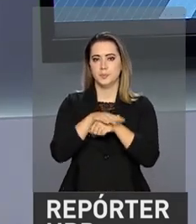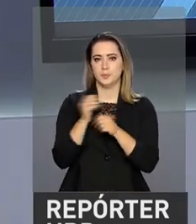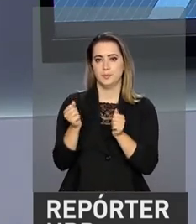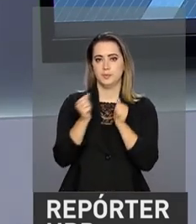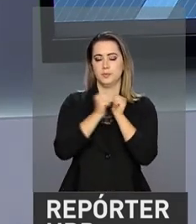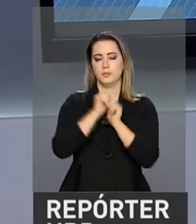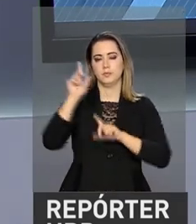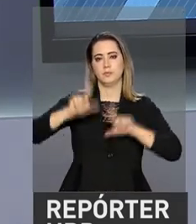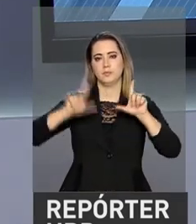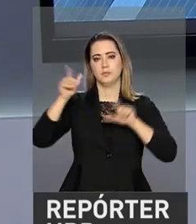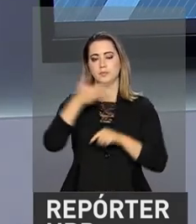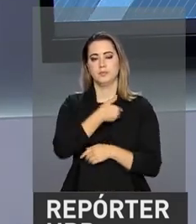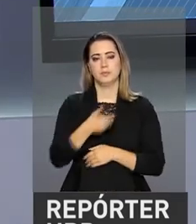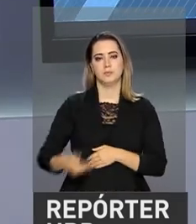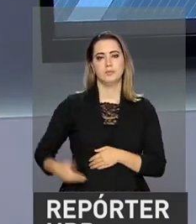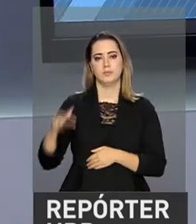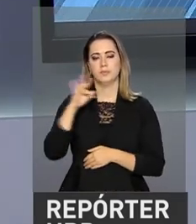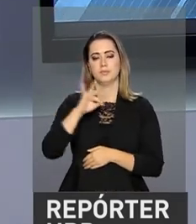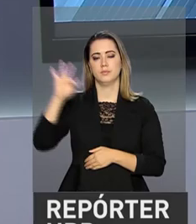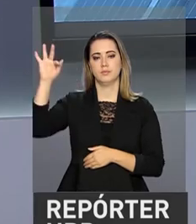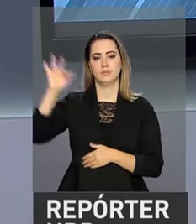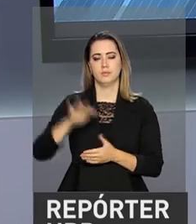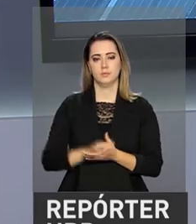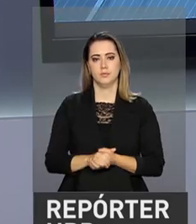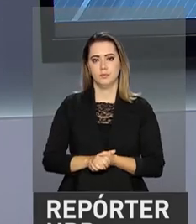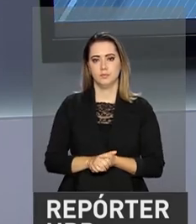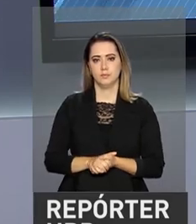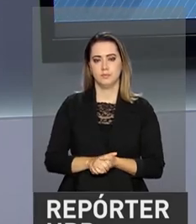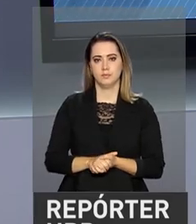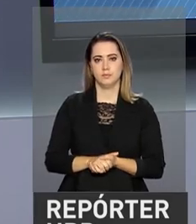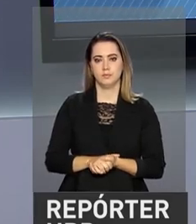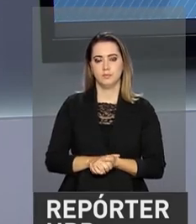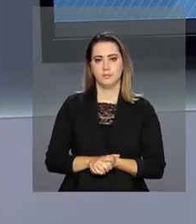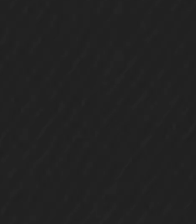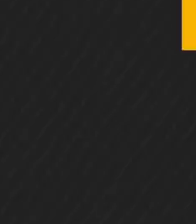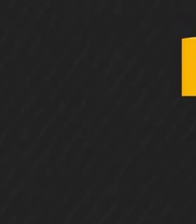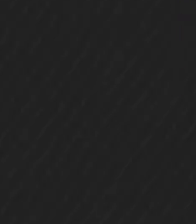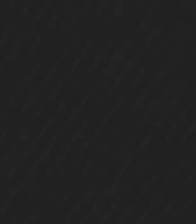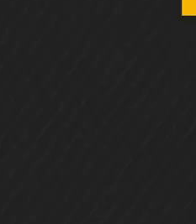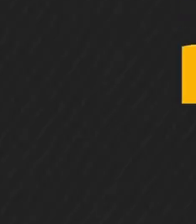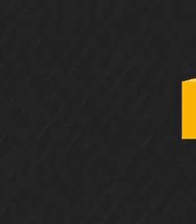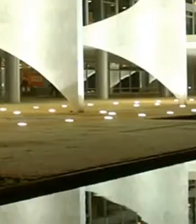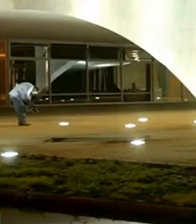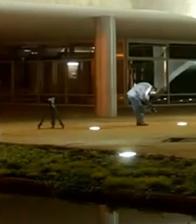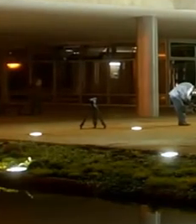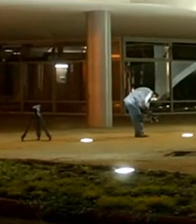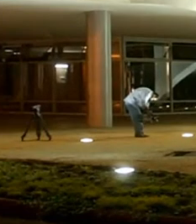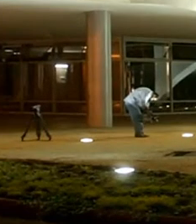para você e continue com a gente na NBR, a TV do Governo Federal.